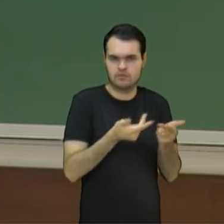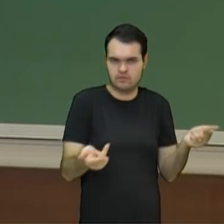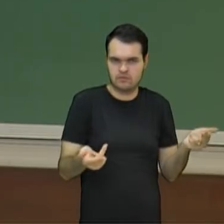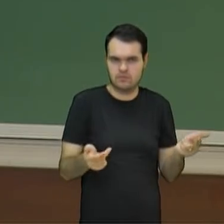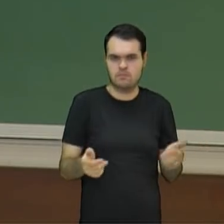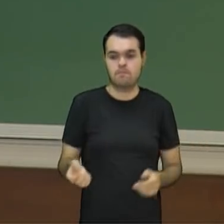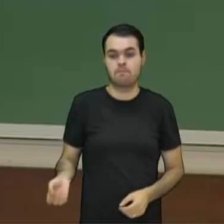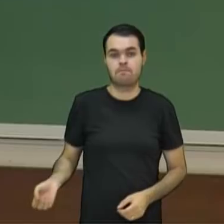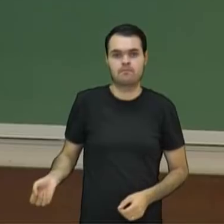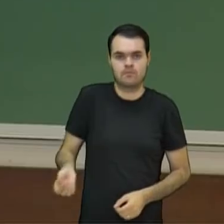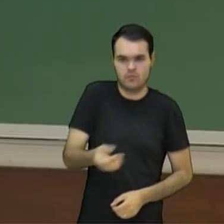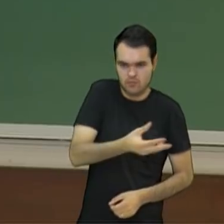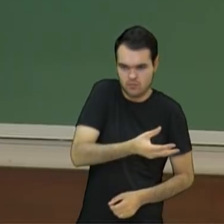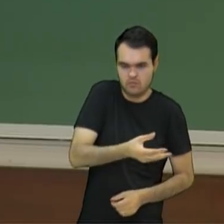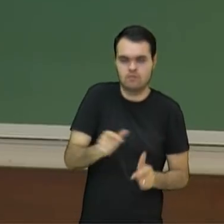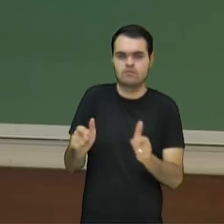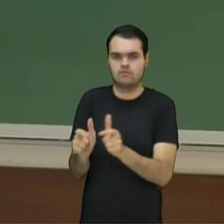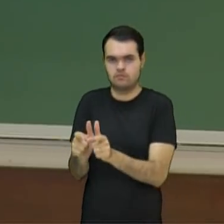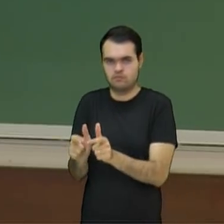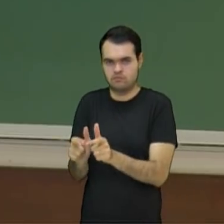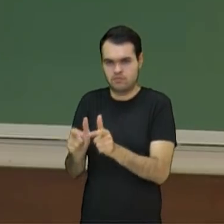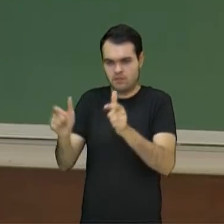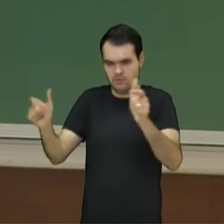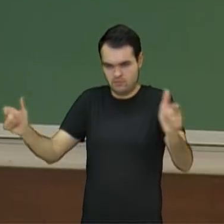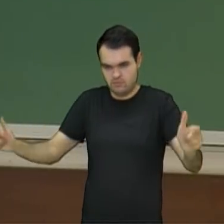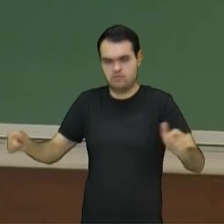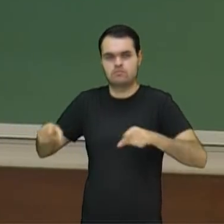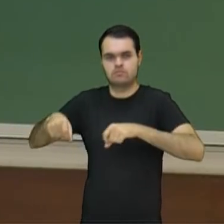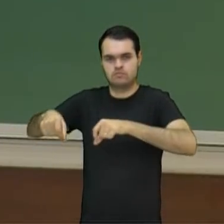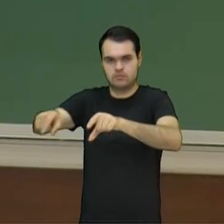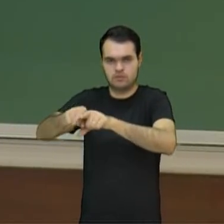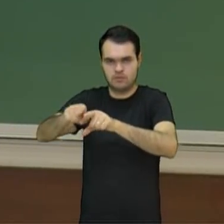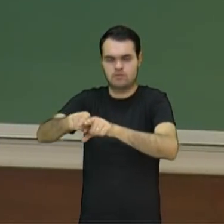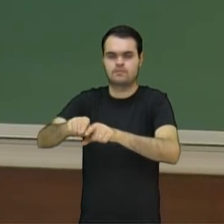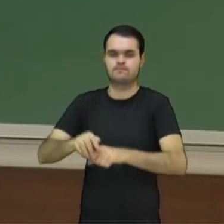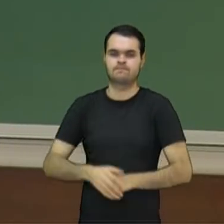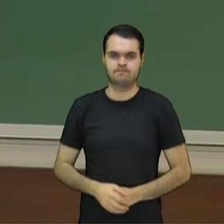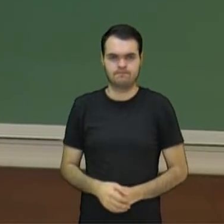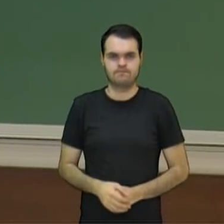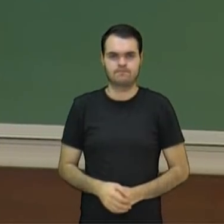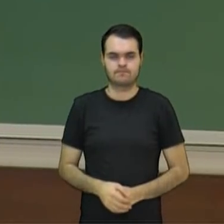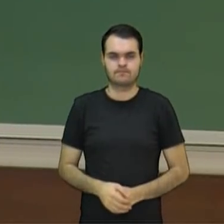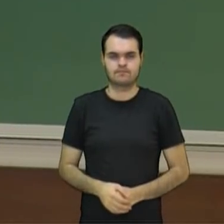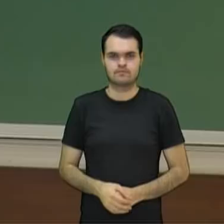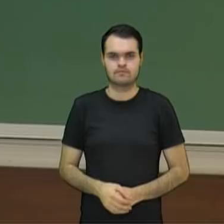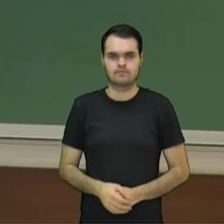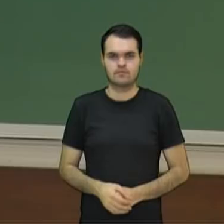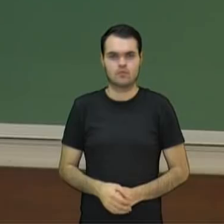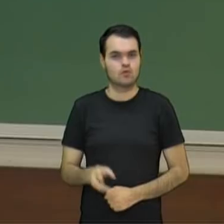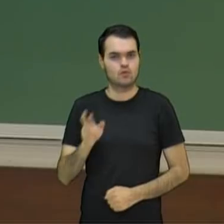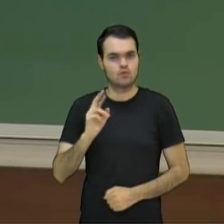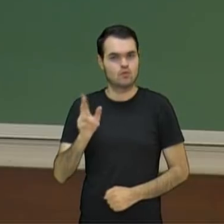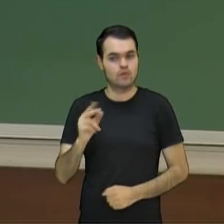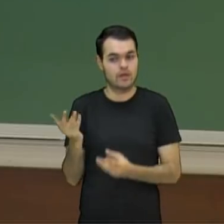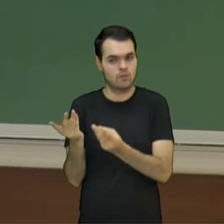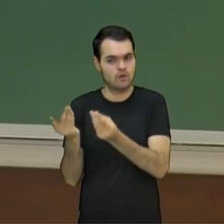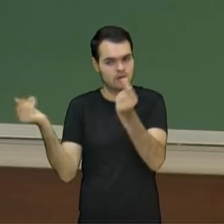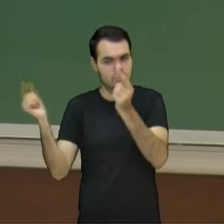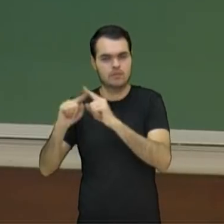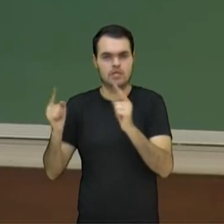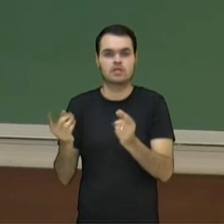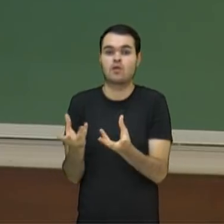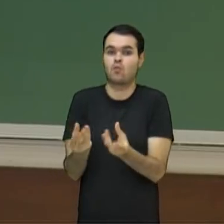mais moderno, maior é a quantidade de produtos que são produzidos. Não estamos nos referindo à qualidade, mas